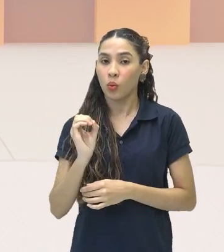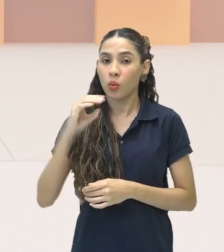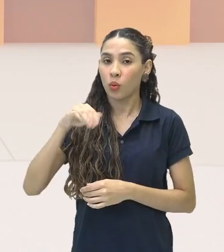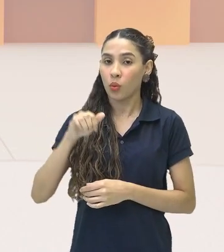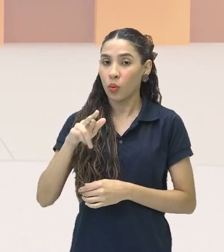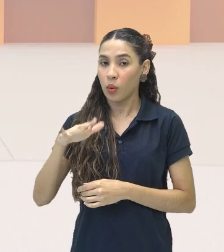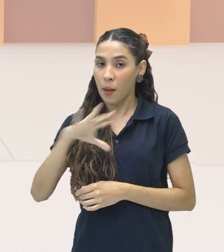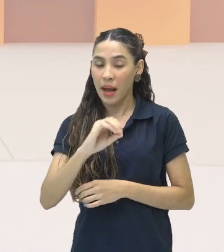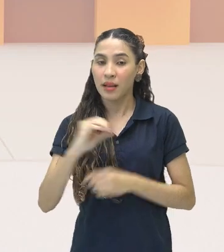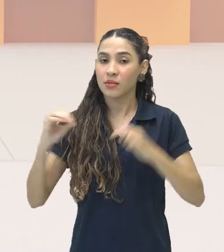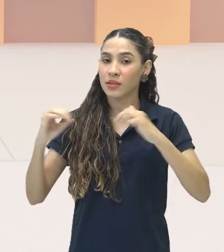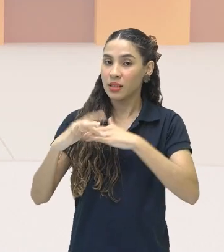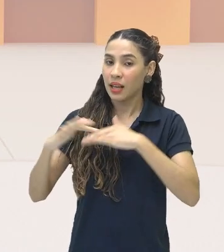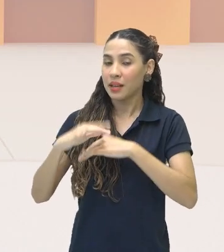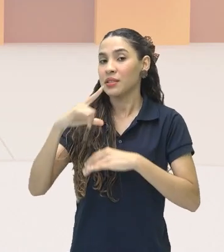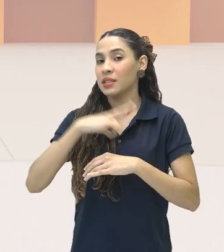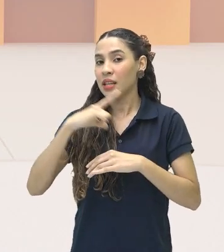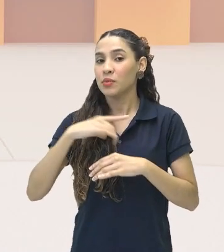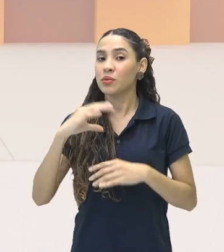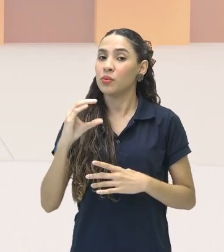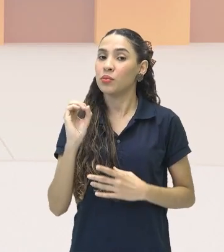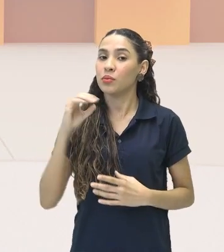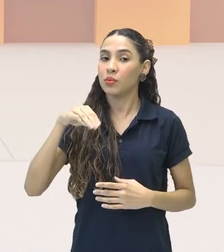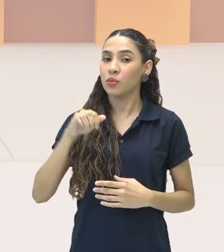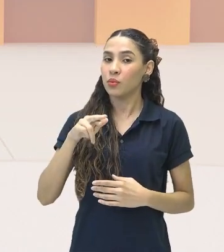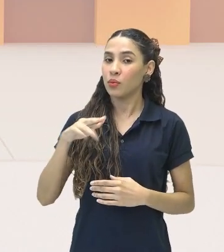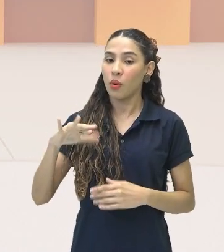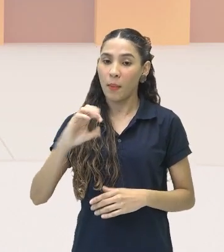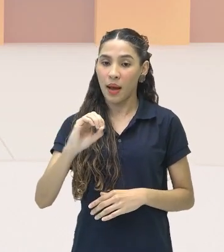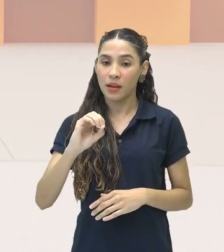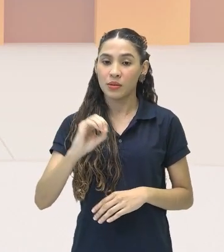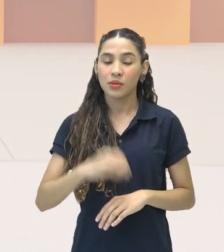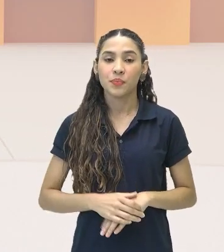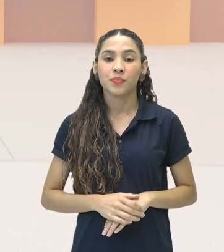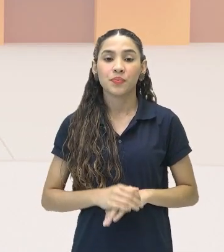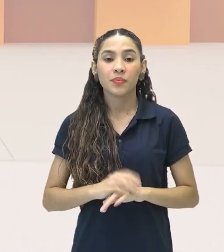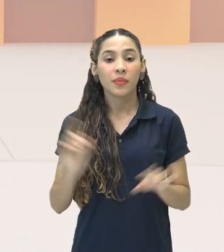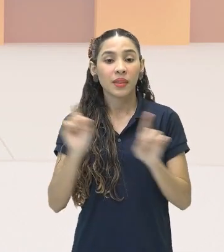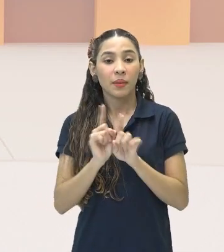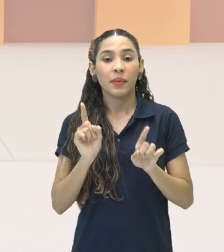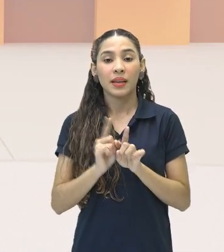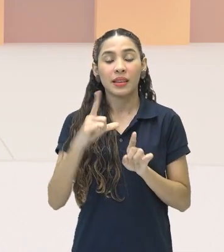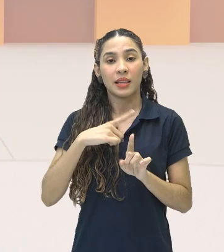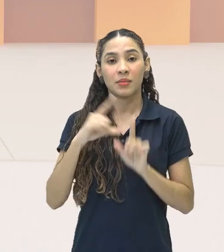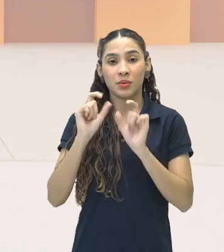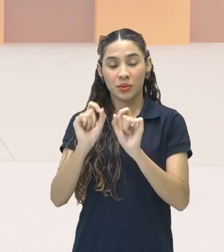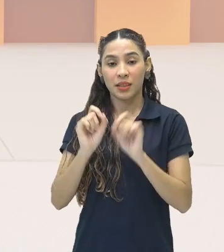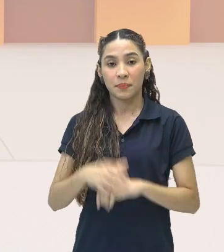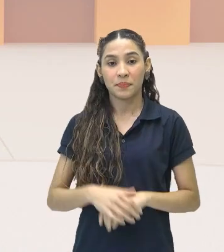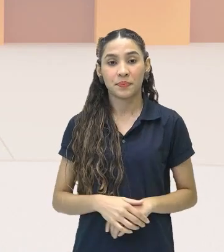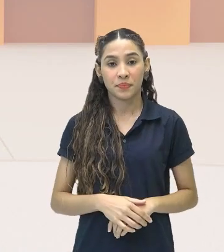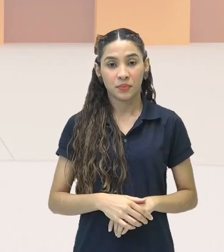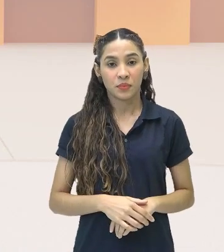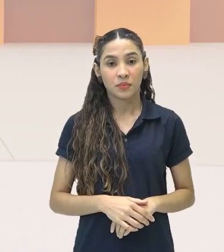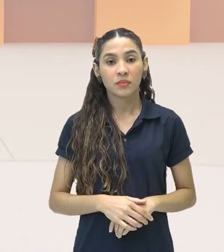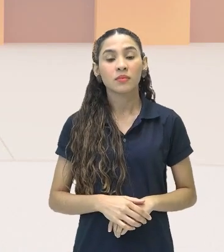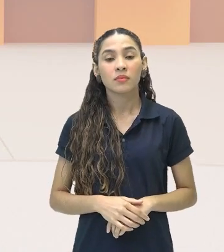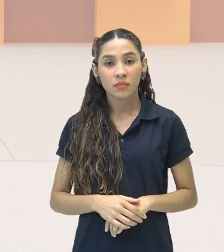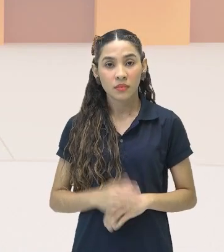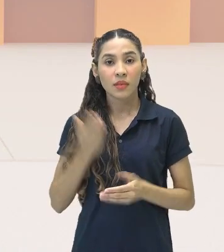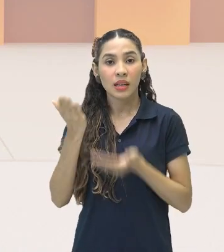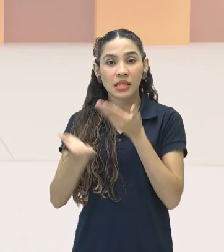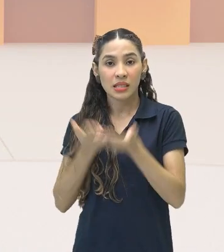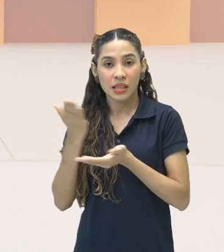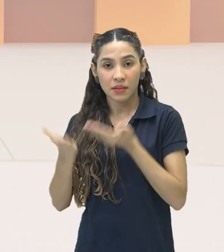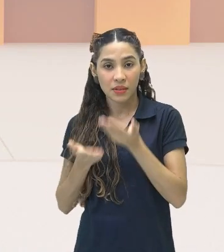na cidade que nós temos os comércios, o grande comércio. Nós temos também, continuando essa ideia aqui, a questão